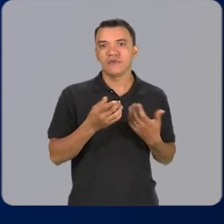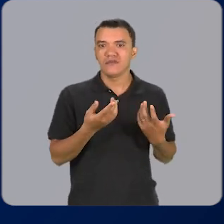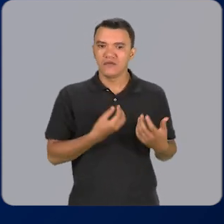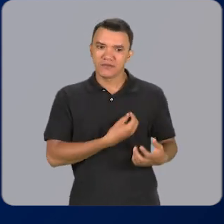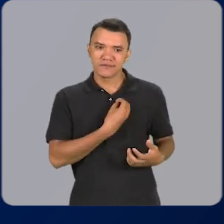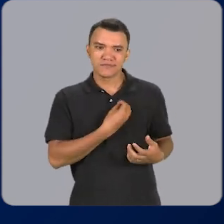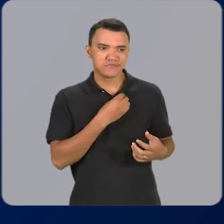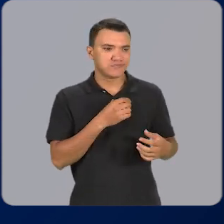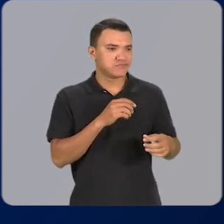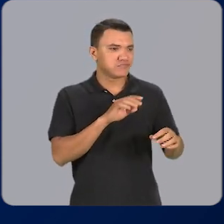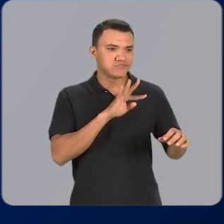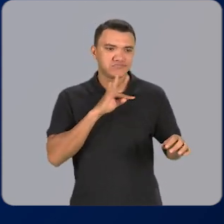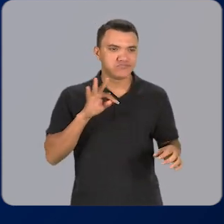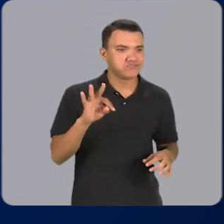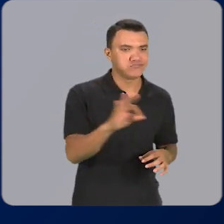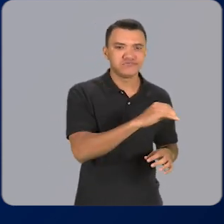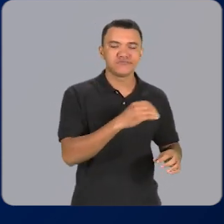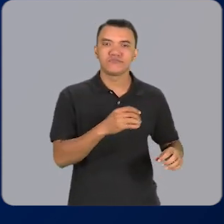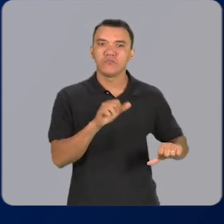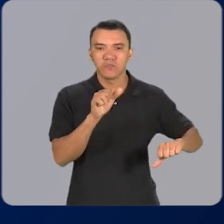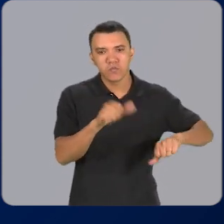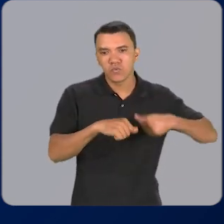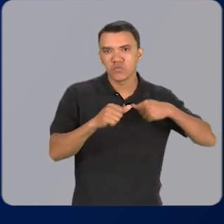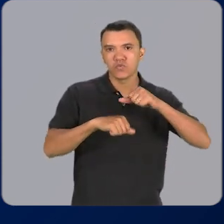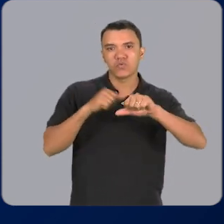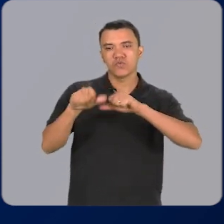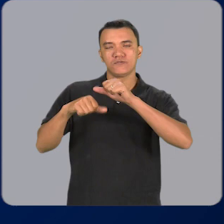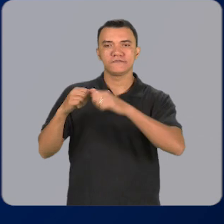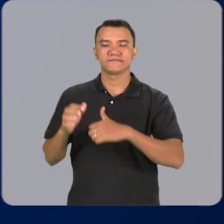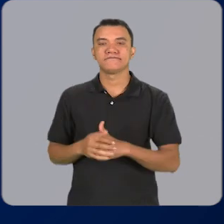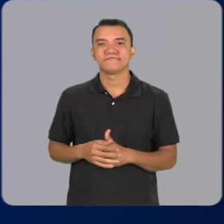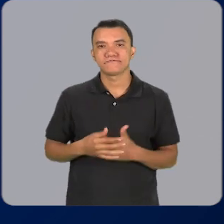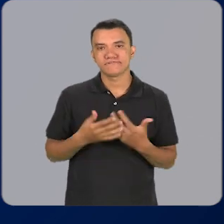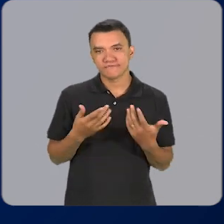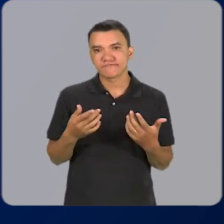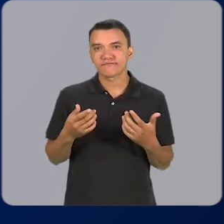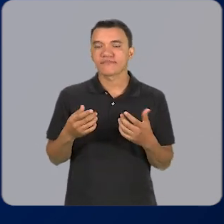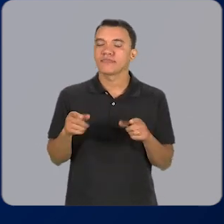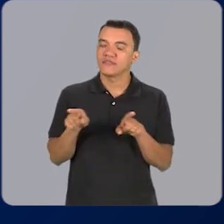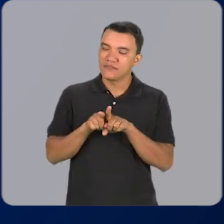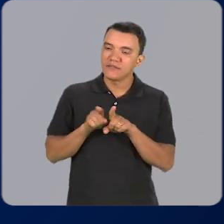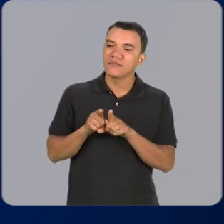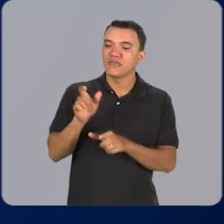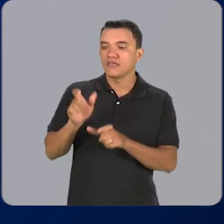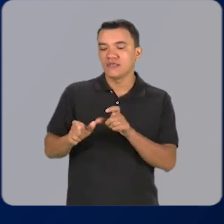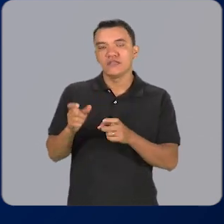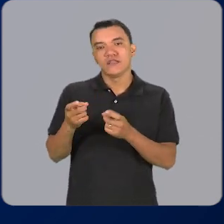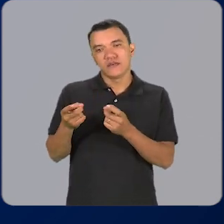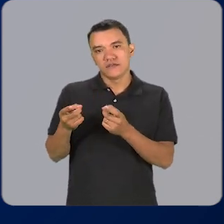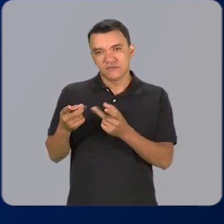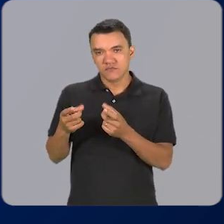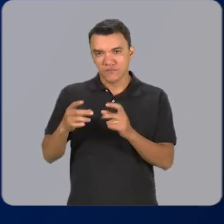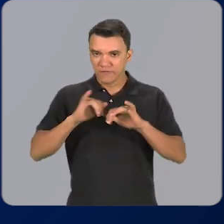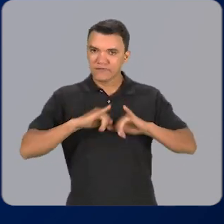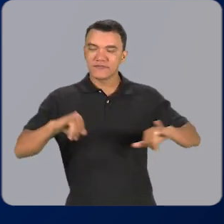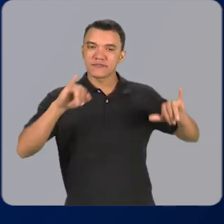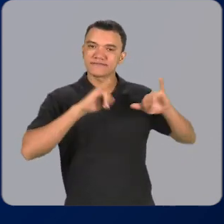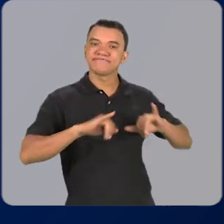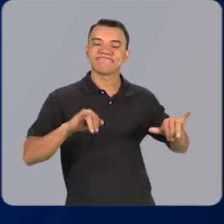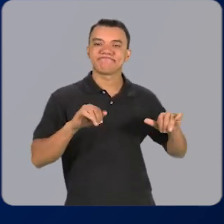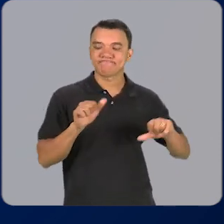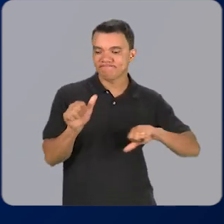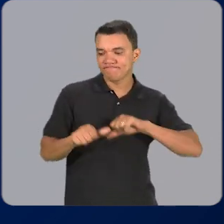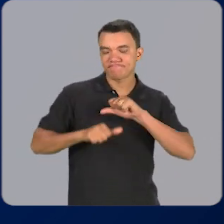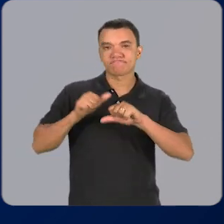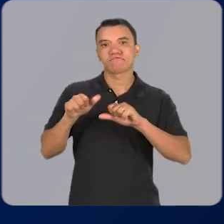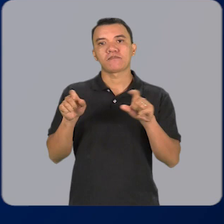alterada, a realidade de todo mundo, inclusive a dos pregoeiros, né? Professor Eridan, você que até hoje convive com o pessoal aí gritando